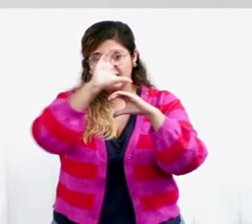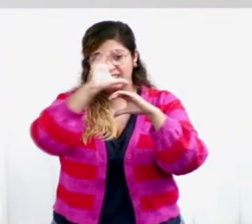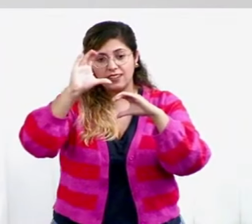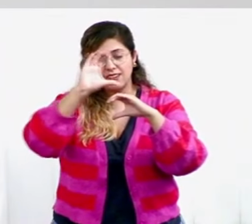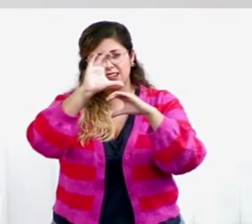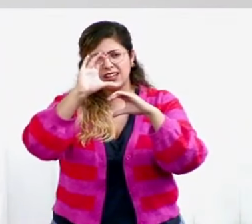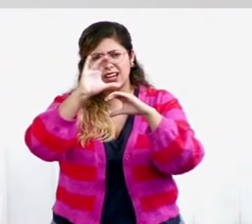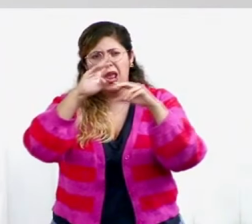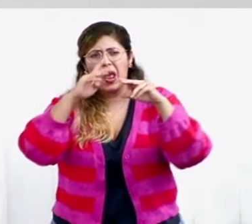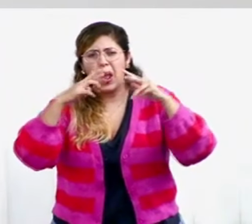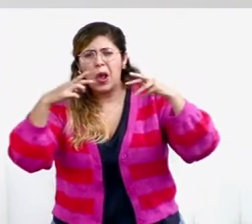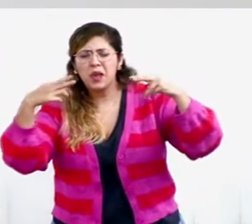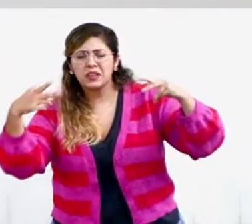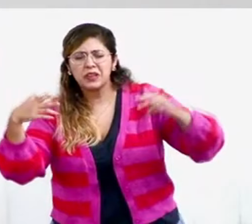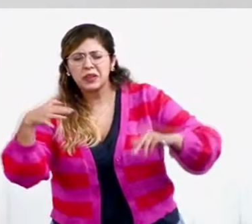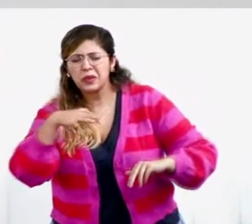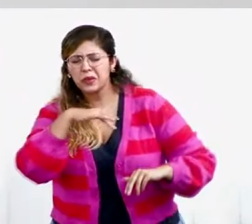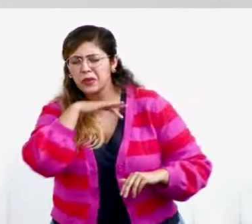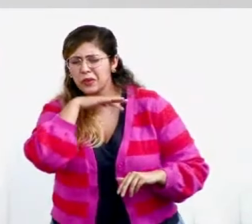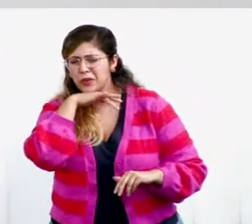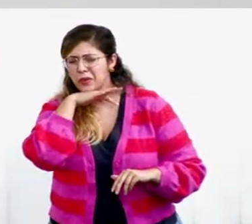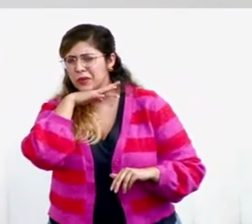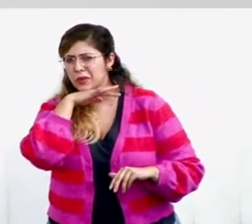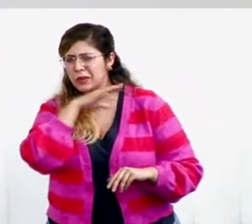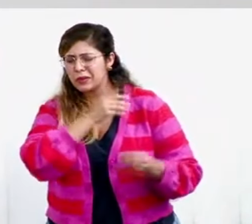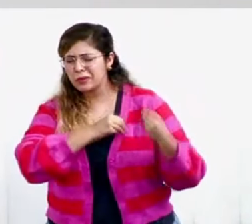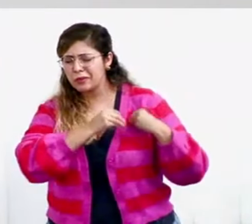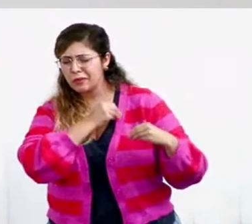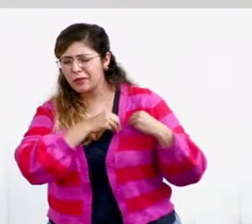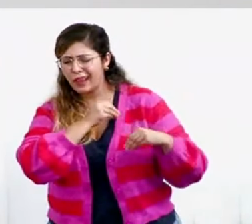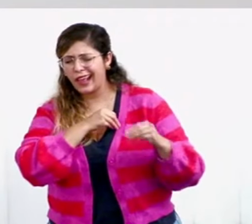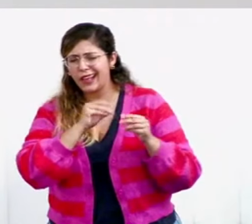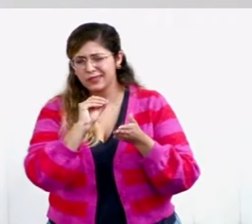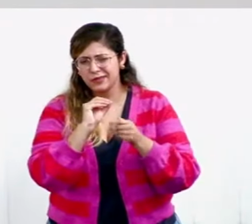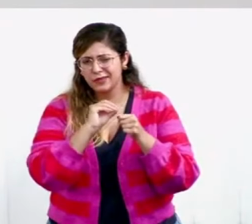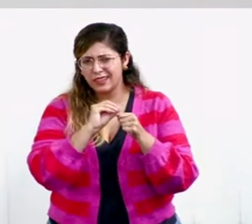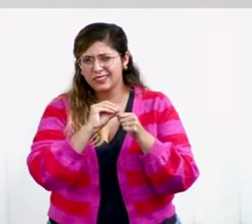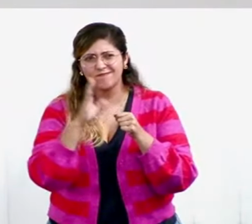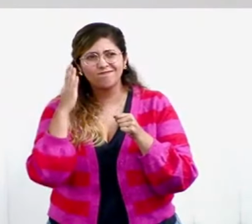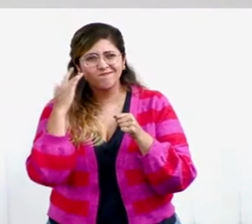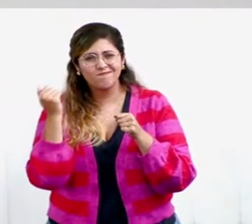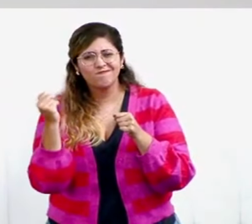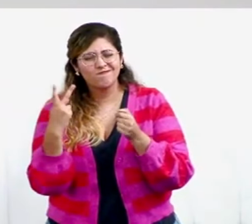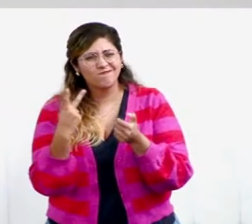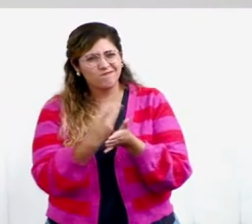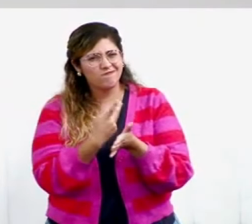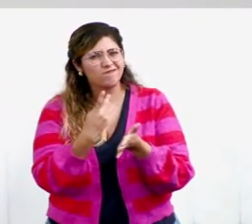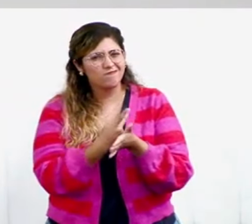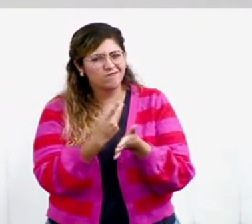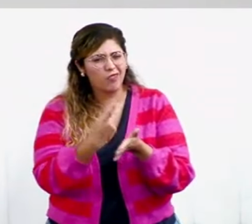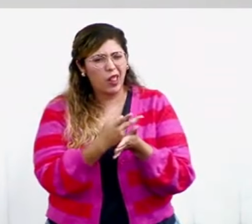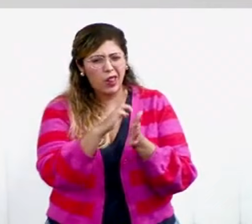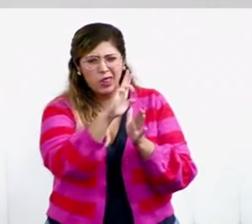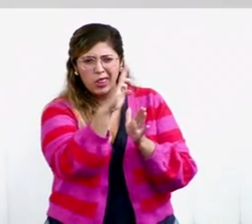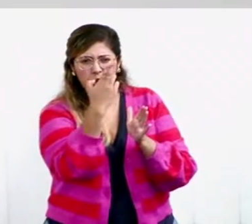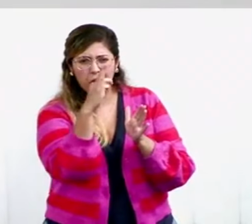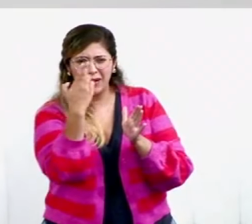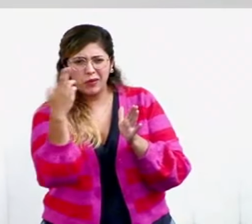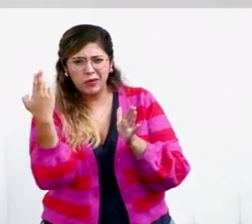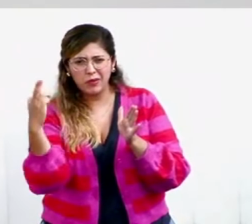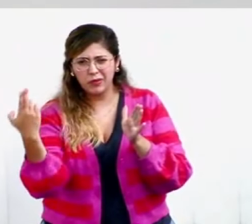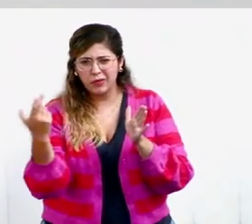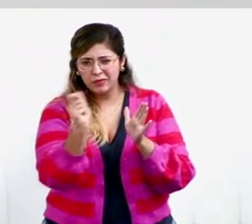ruins que você já fez e que você sabe que foram ruins. Aqueles que são alfabetizados